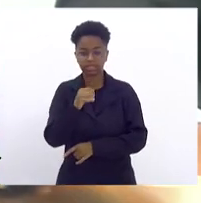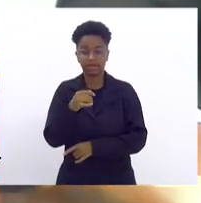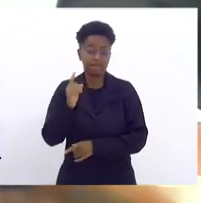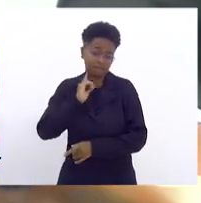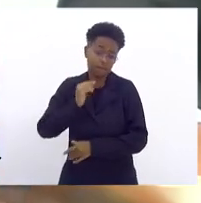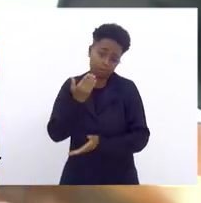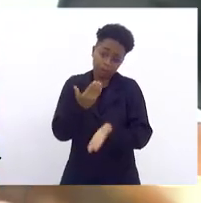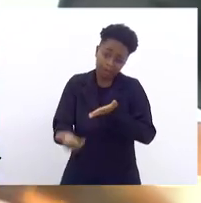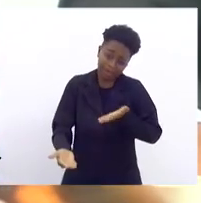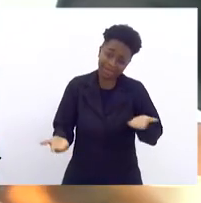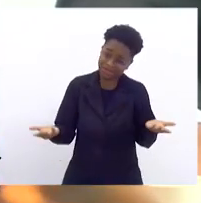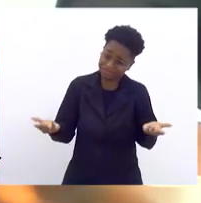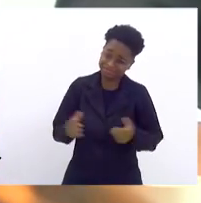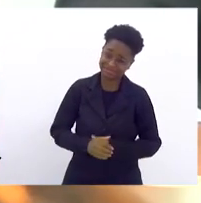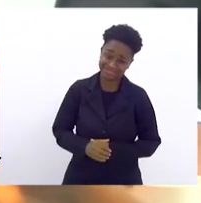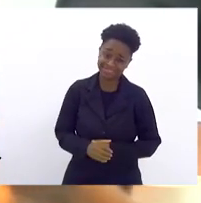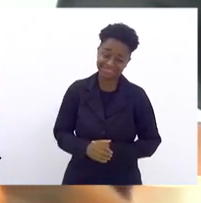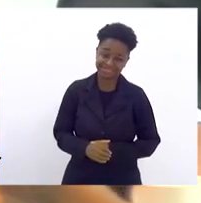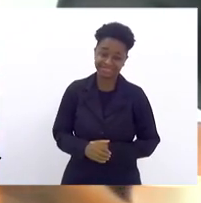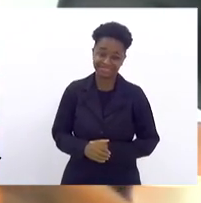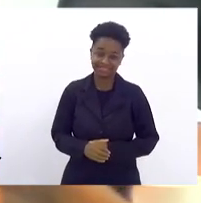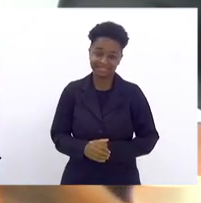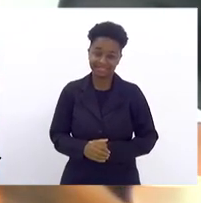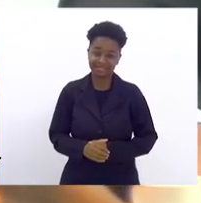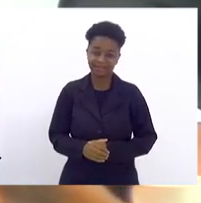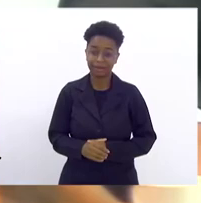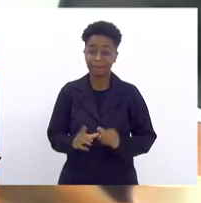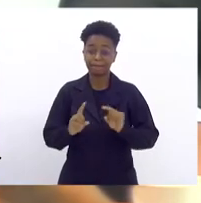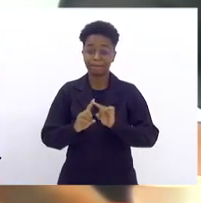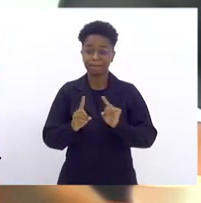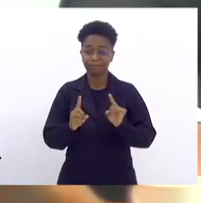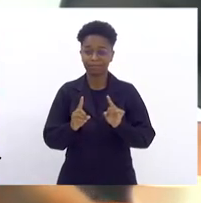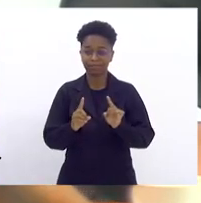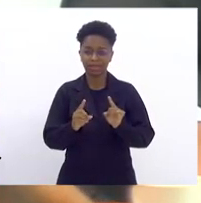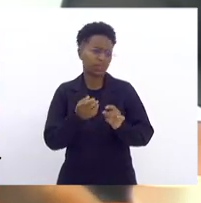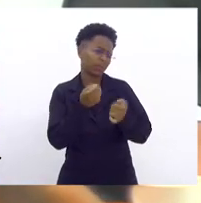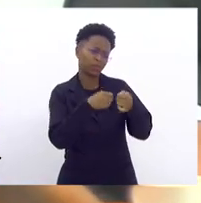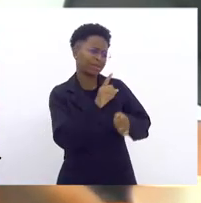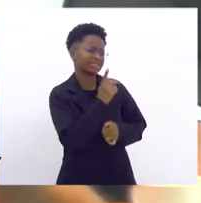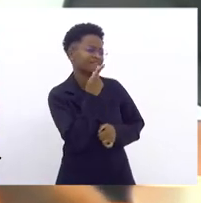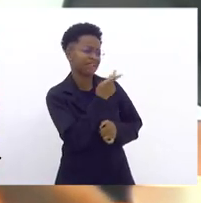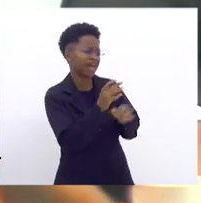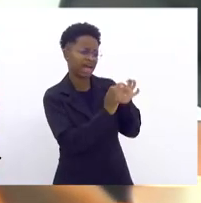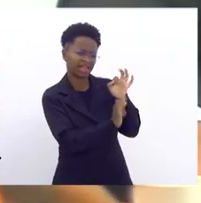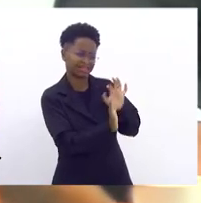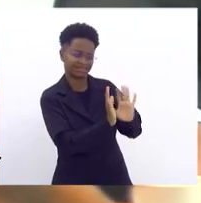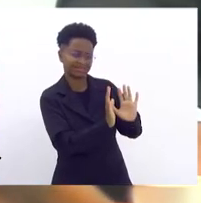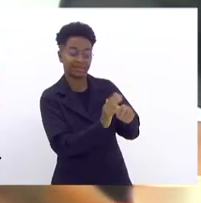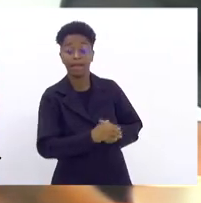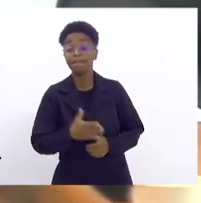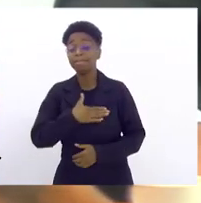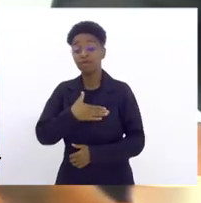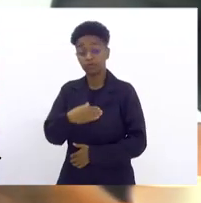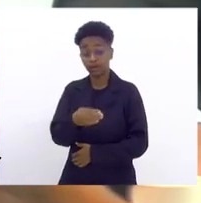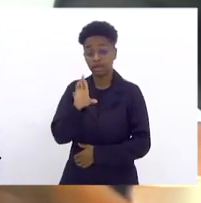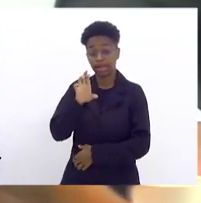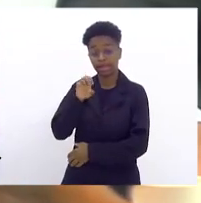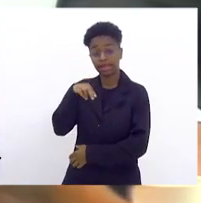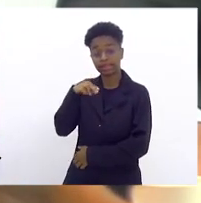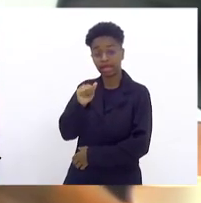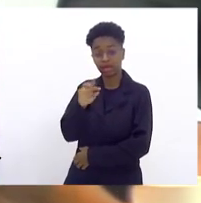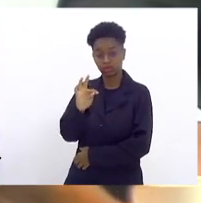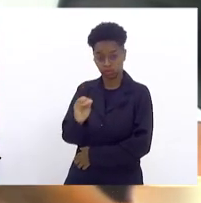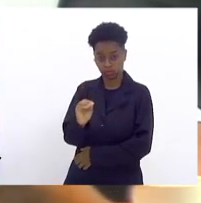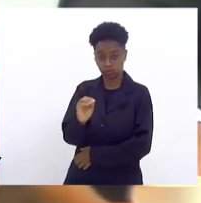campeão e perder pode dar um assunto não precisa falar sobre isso agora meu filho Dr Renato levou